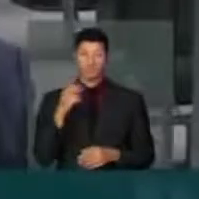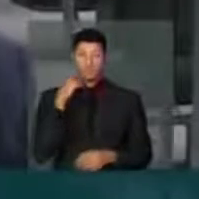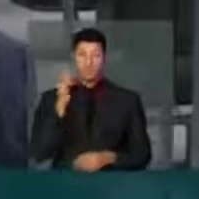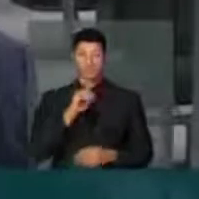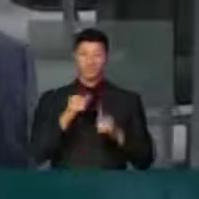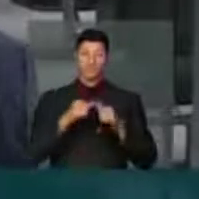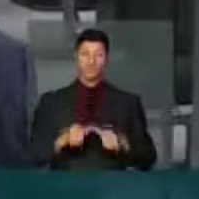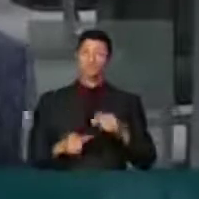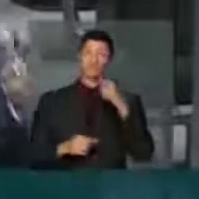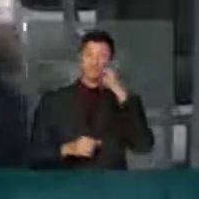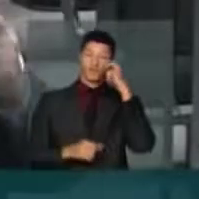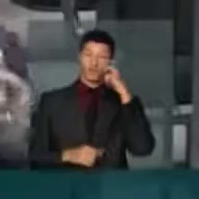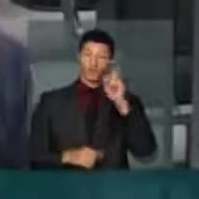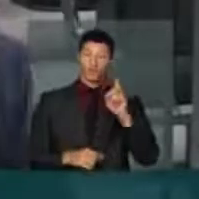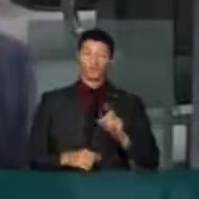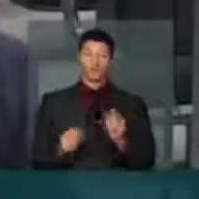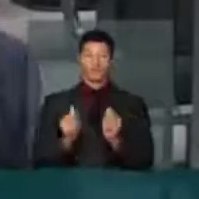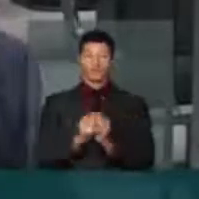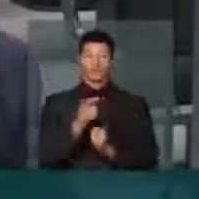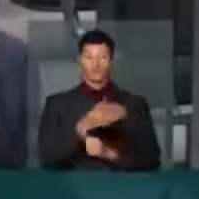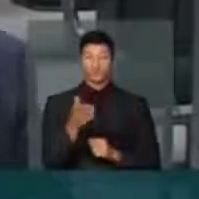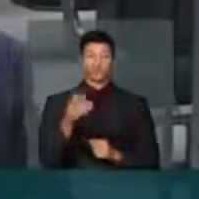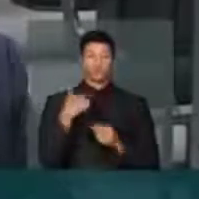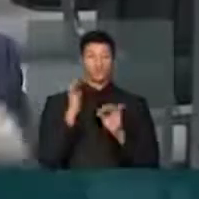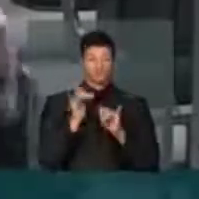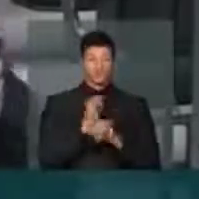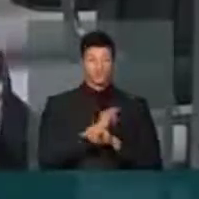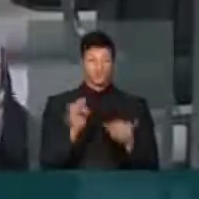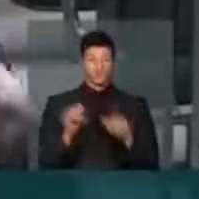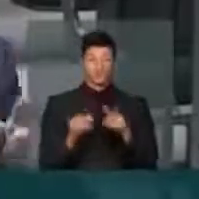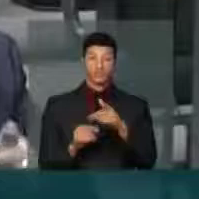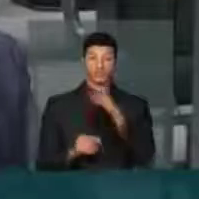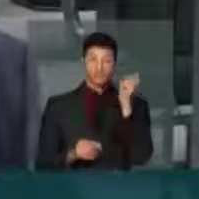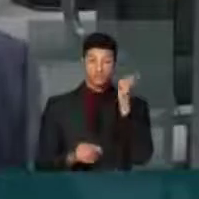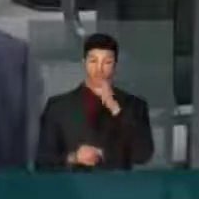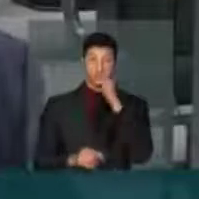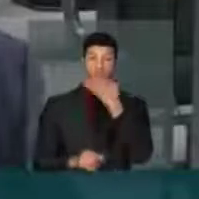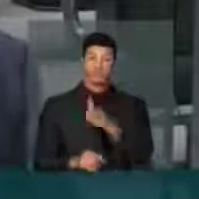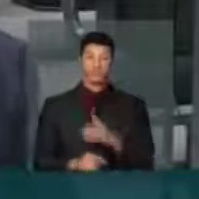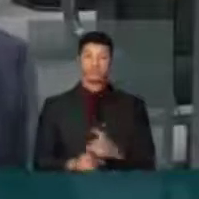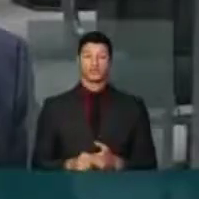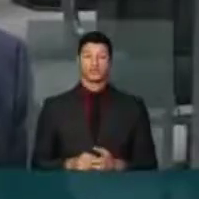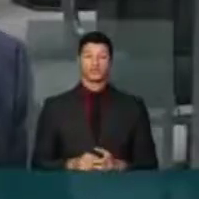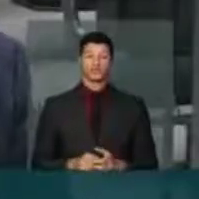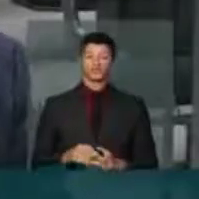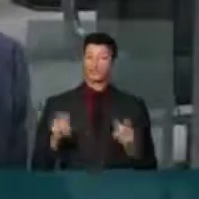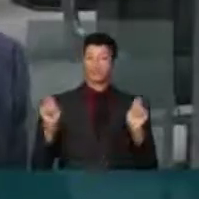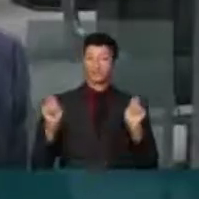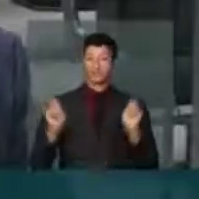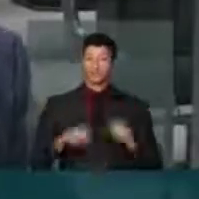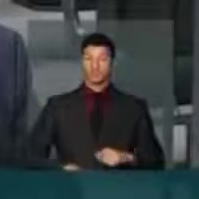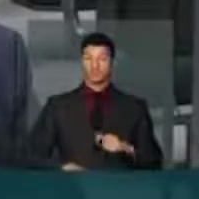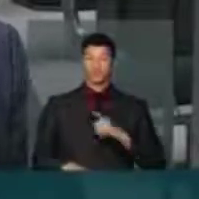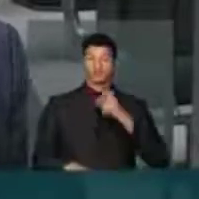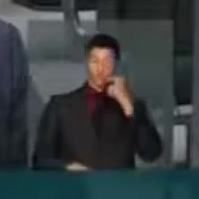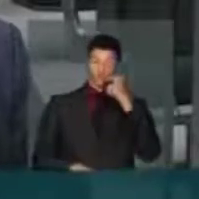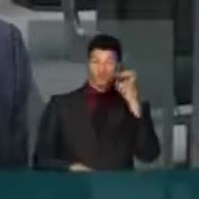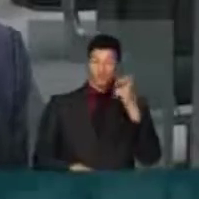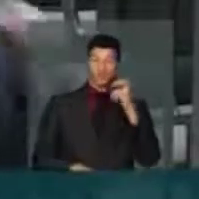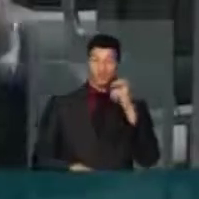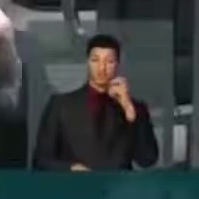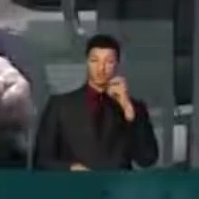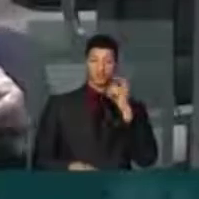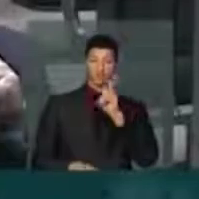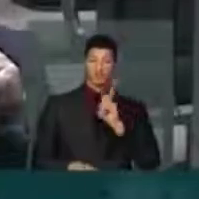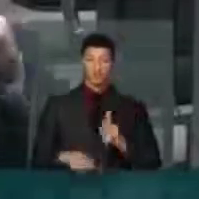Não fiquem com vergonha. Como Vossa Excelência disse, vocês foram enganados. Não precisam ter vergonha de ter sido